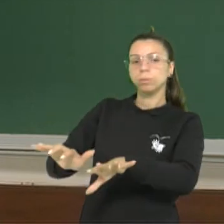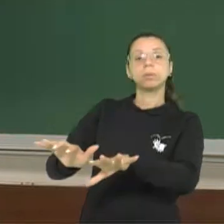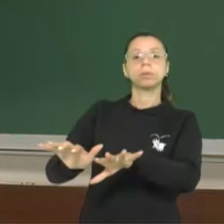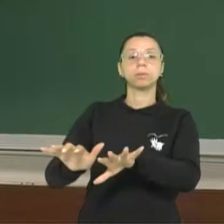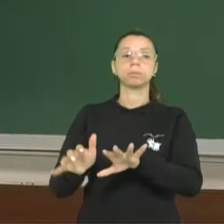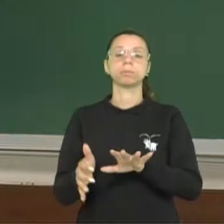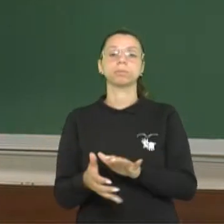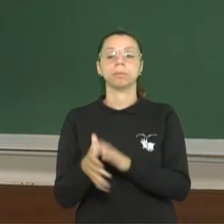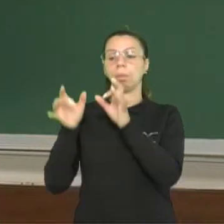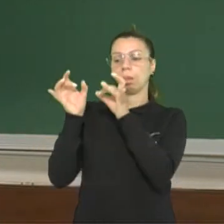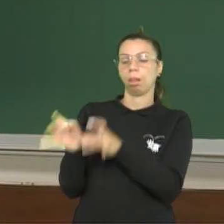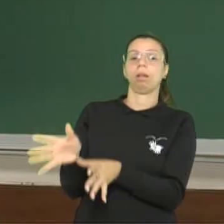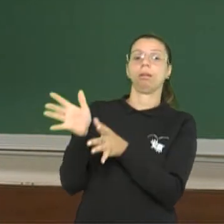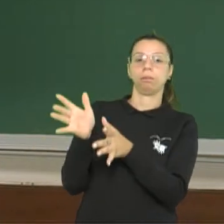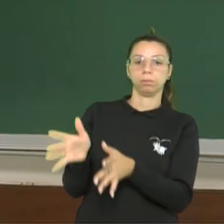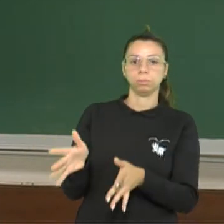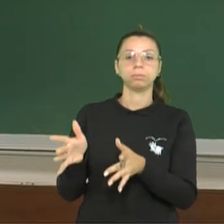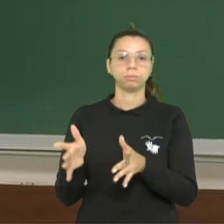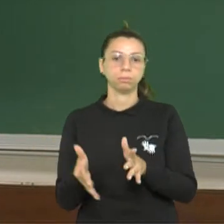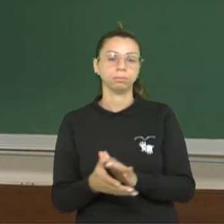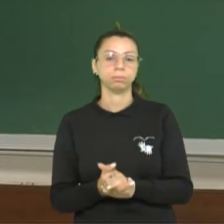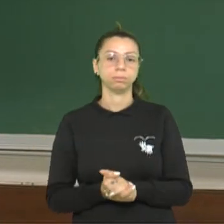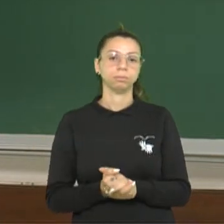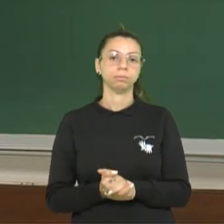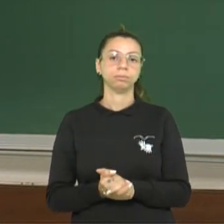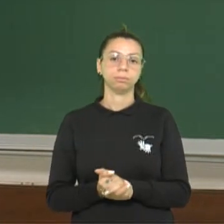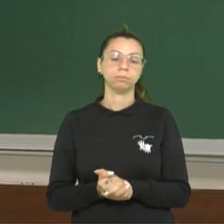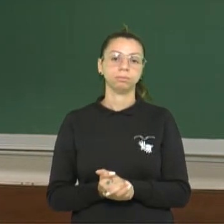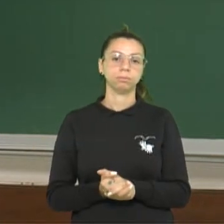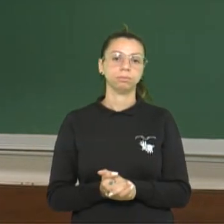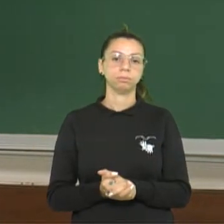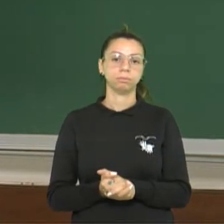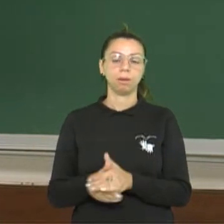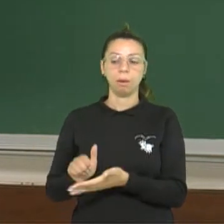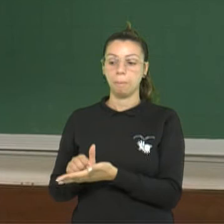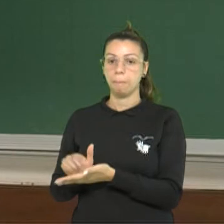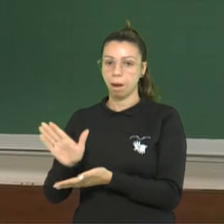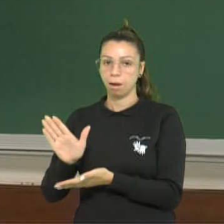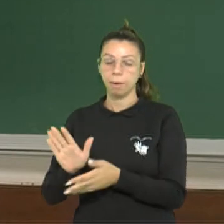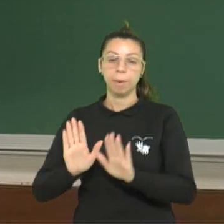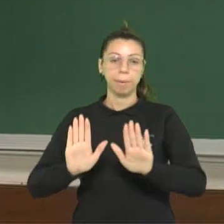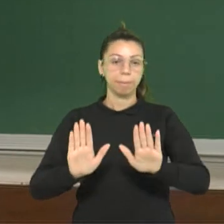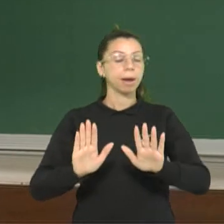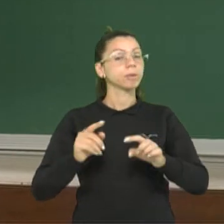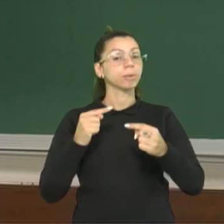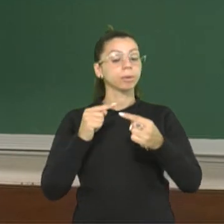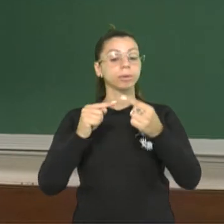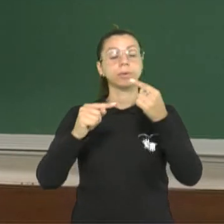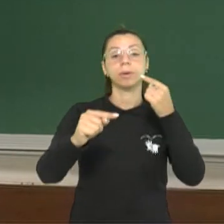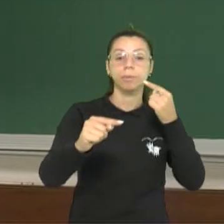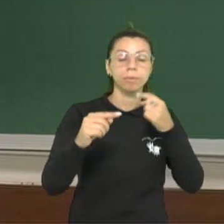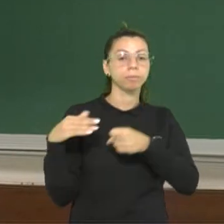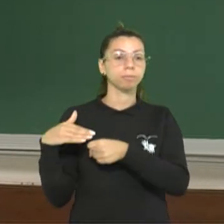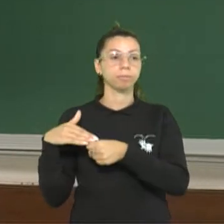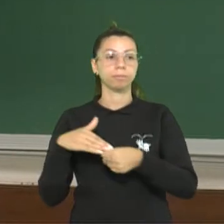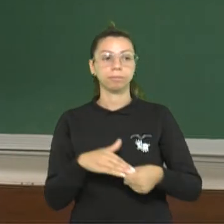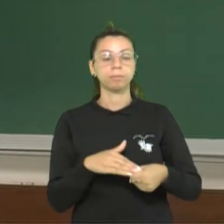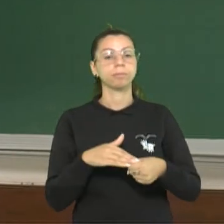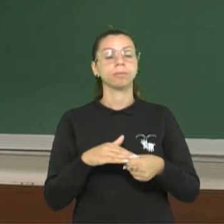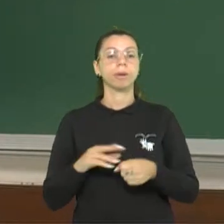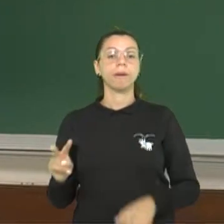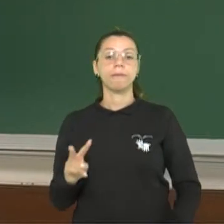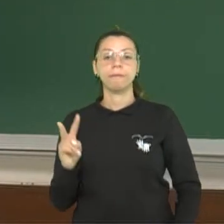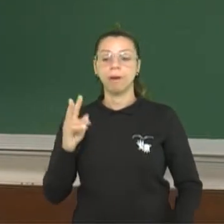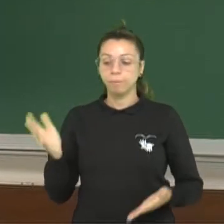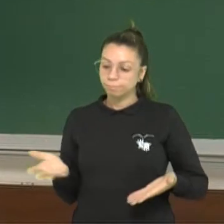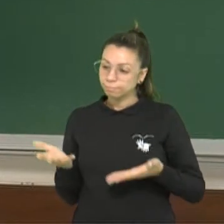forma, prejudicar, né, tirar fora. E aqui, o que não corresponde com prejuízo, valorar e